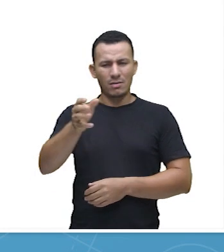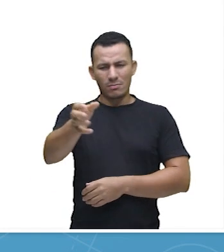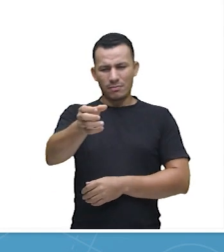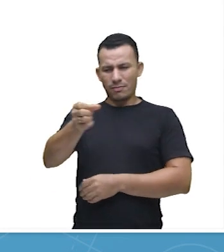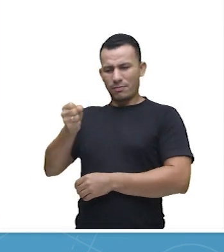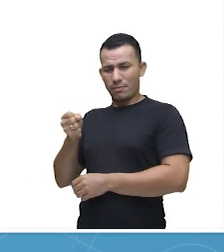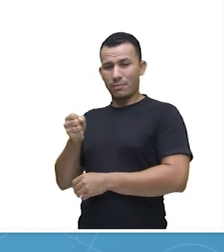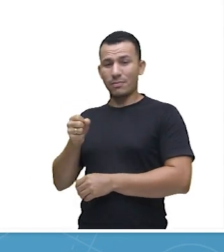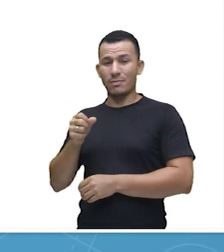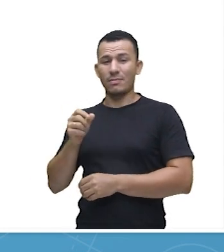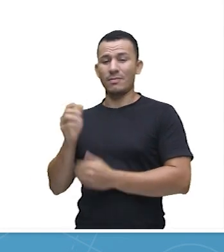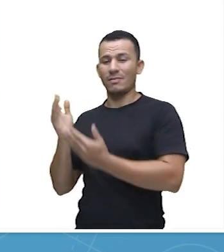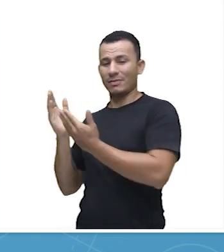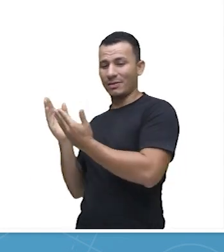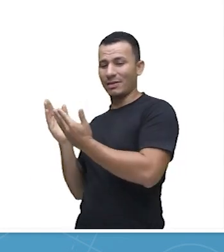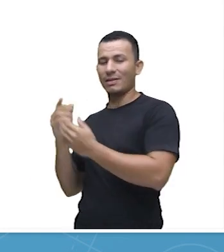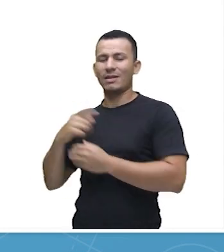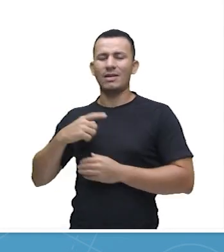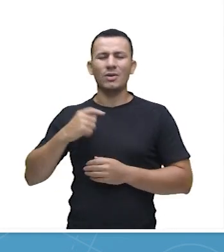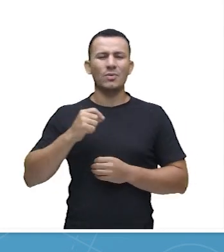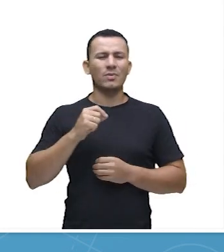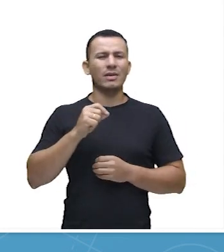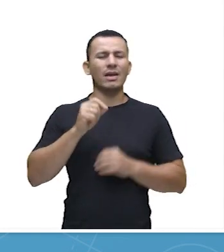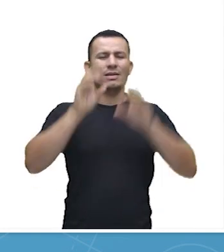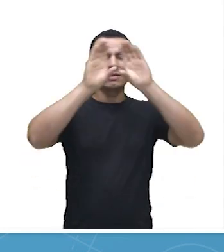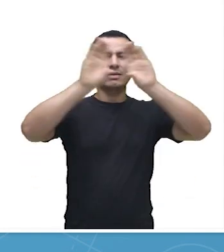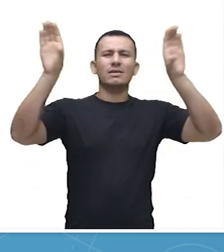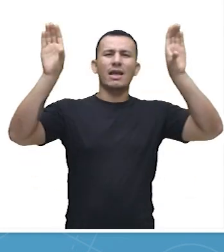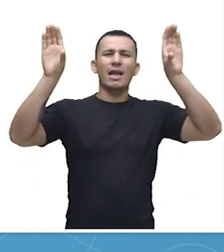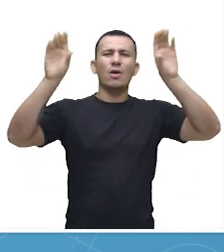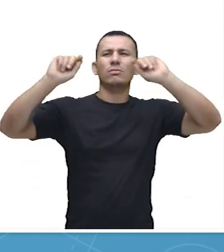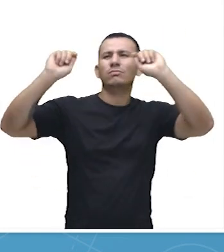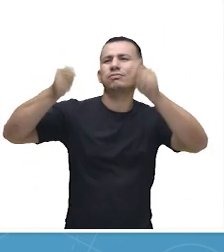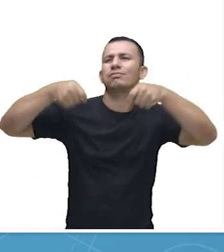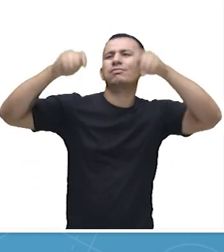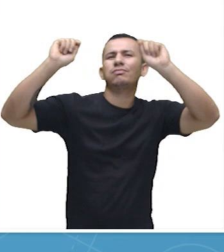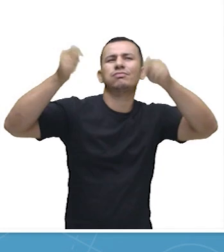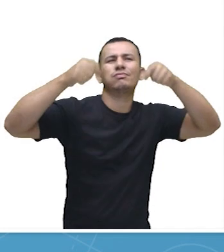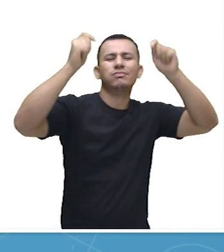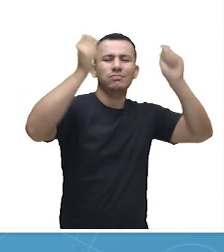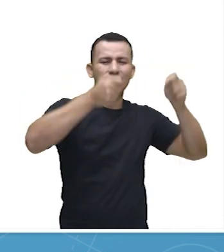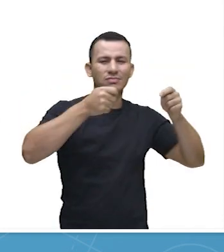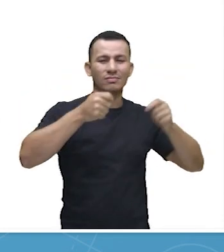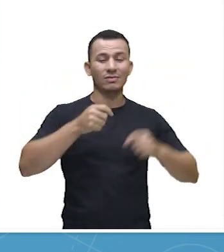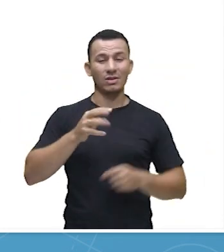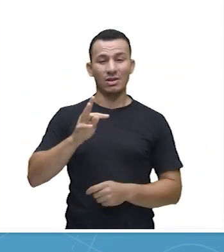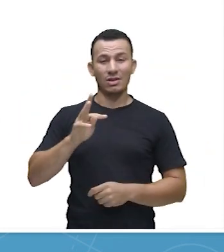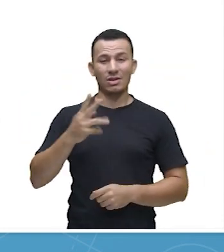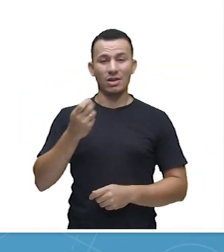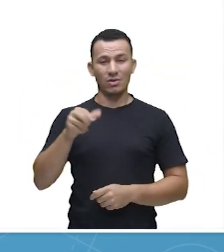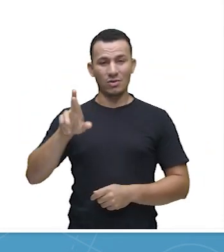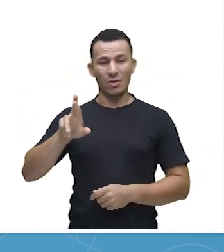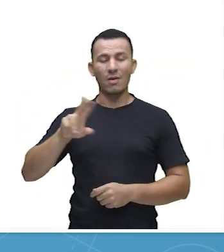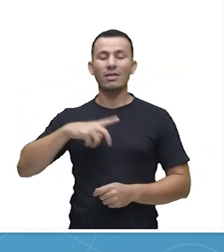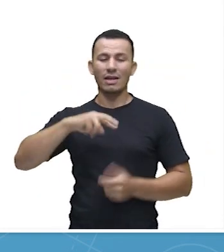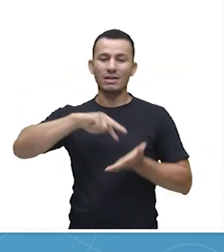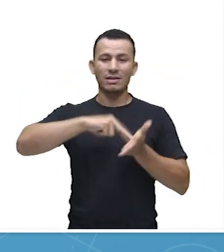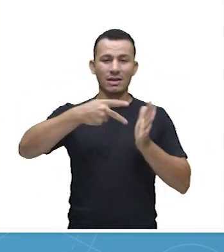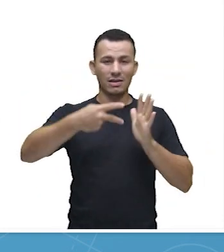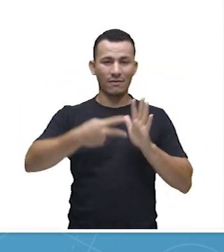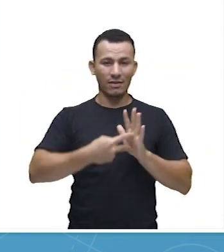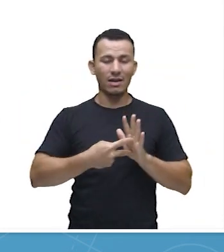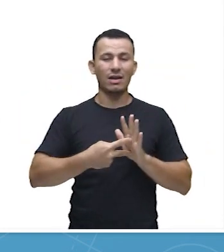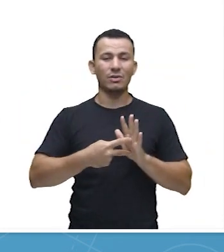puxada por 2 bodes. A palavra trovão, Torden, em norueguês, quer dizer exatamente